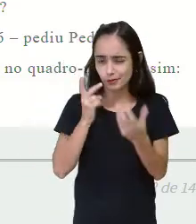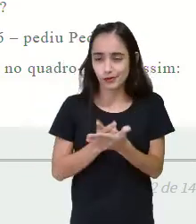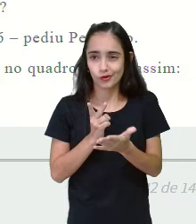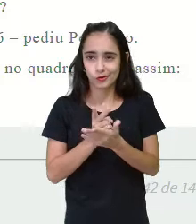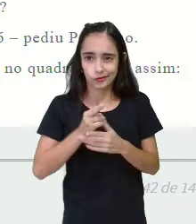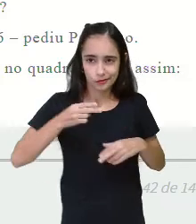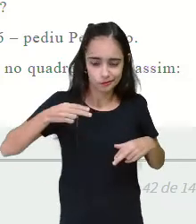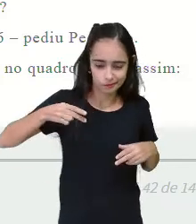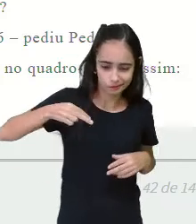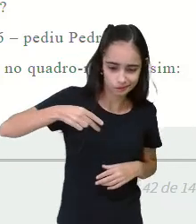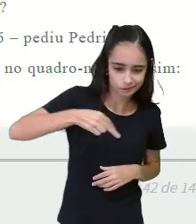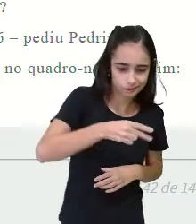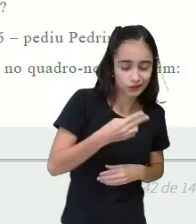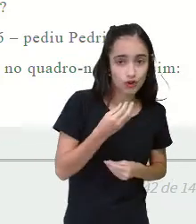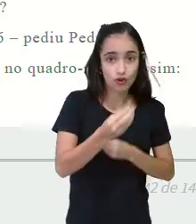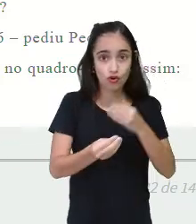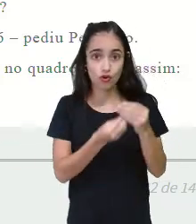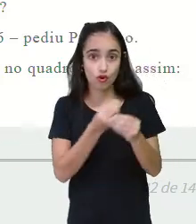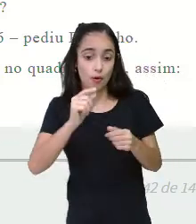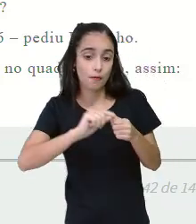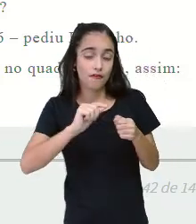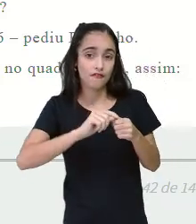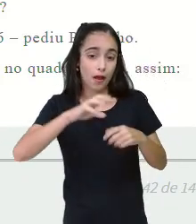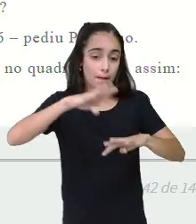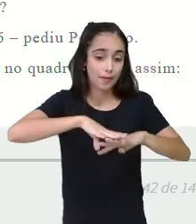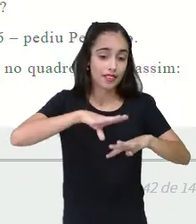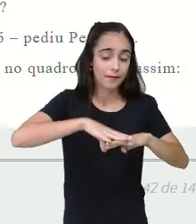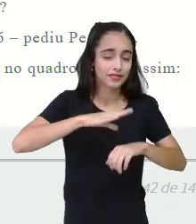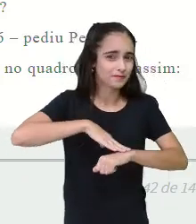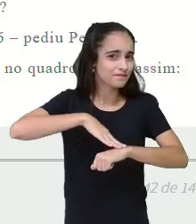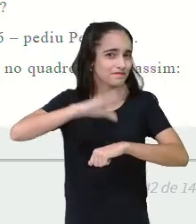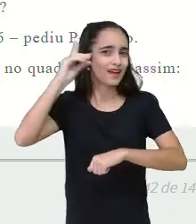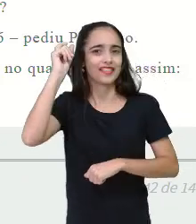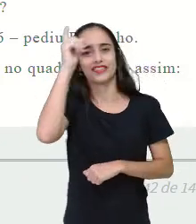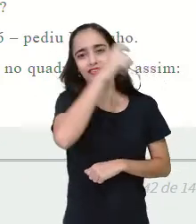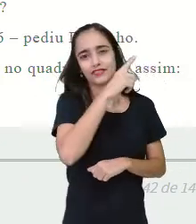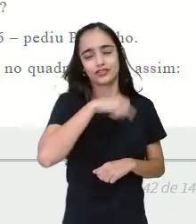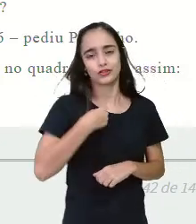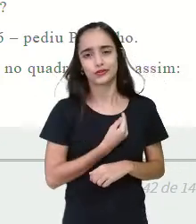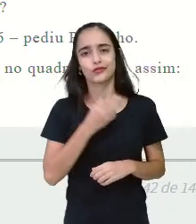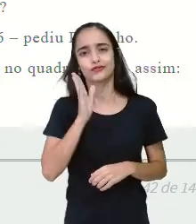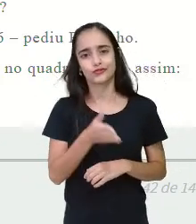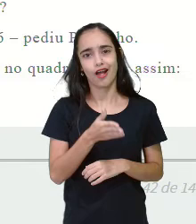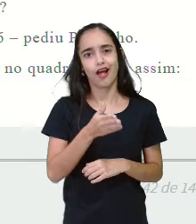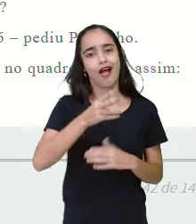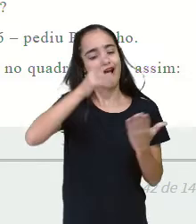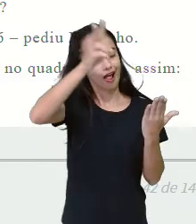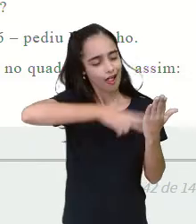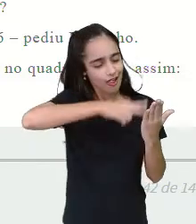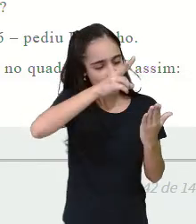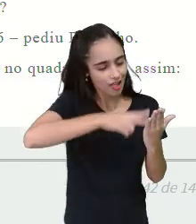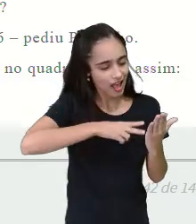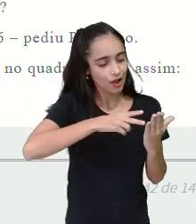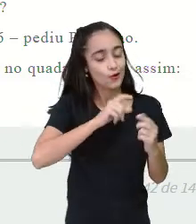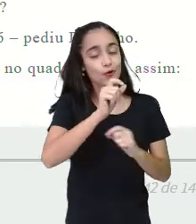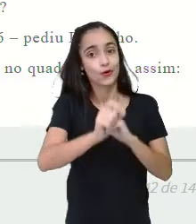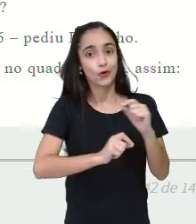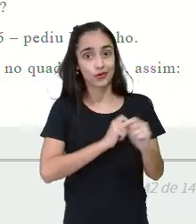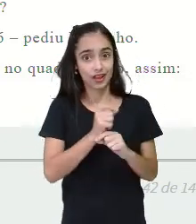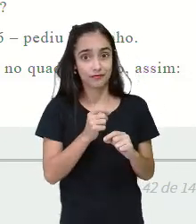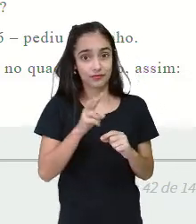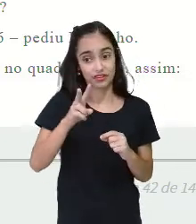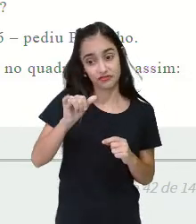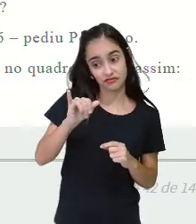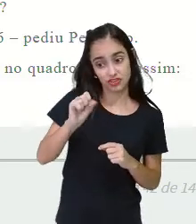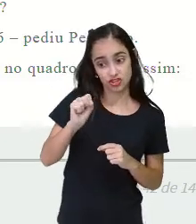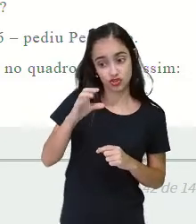que faz aquelas contas mais complicadas. Que eu já li aí o trechinho em que o Visconde ele